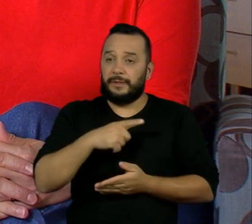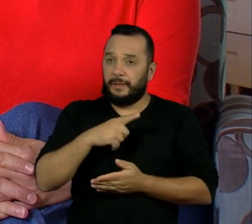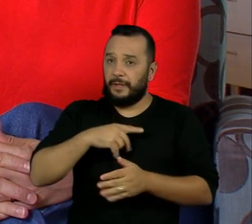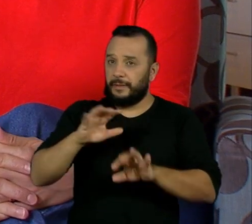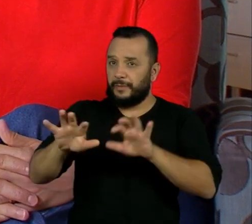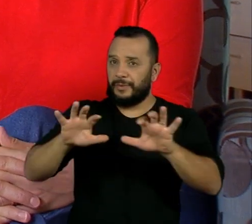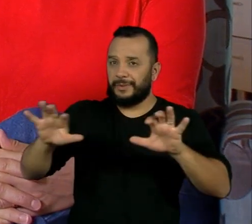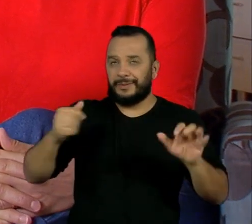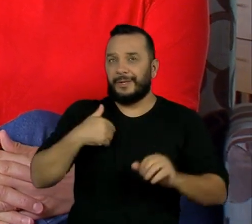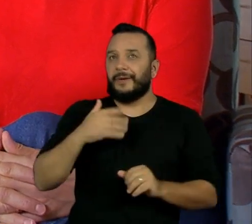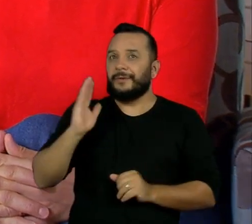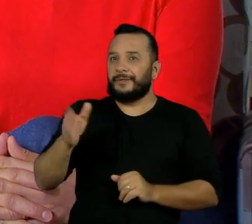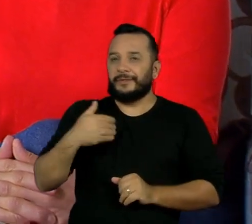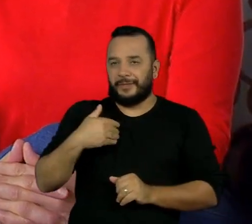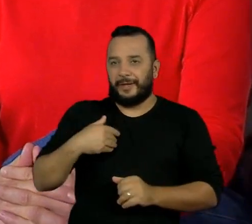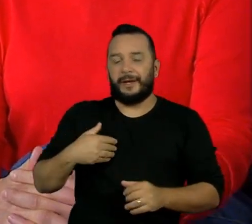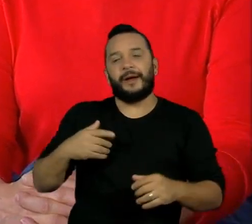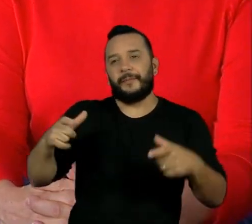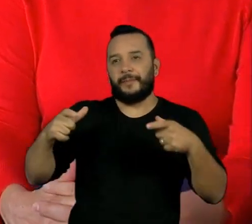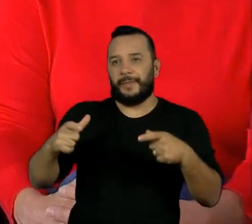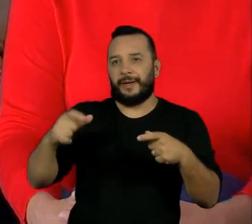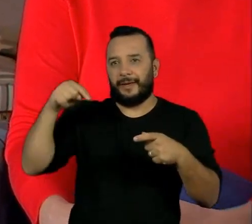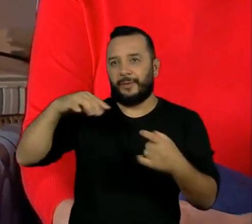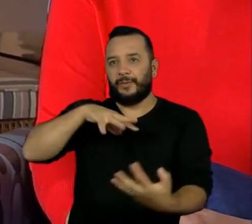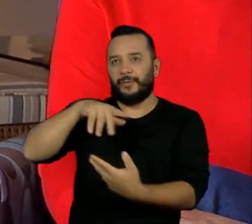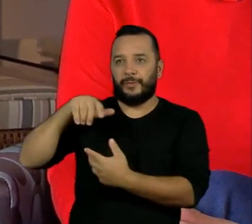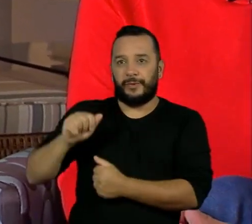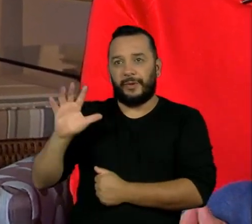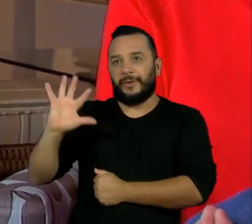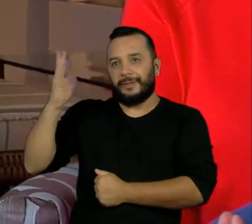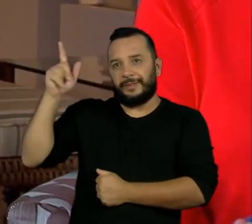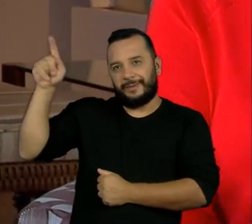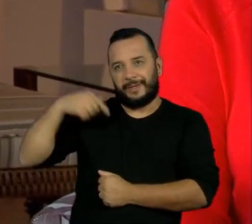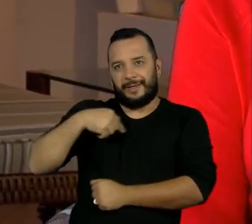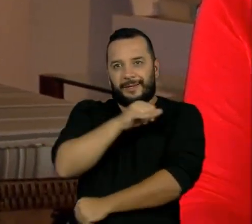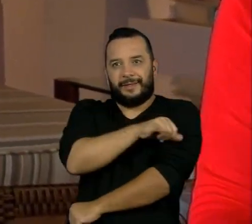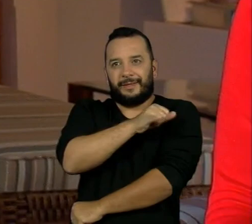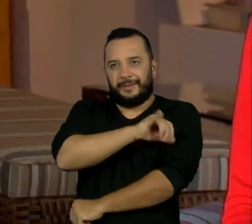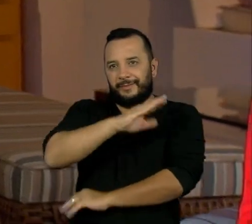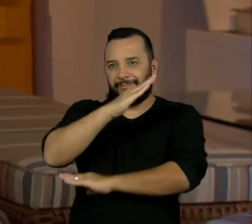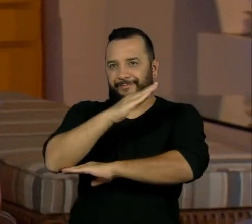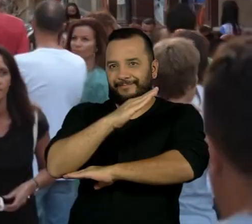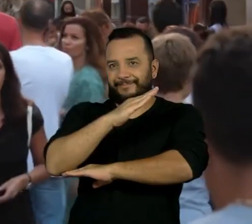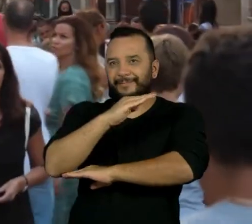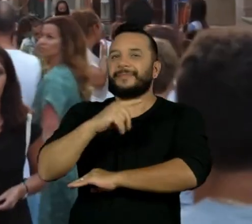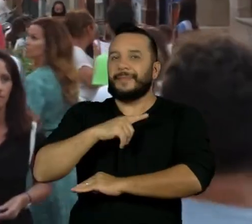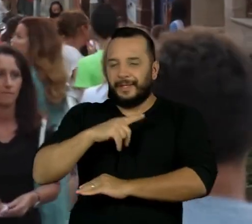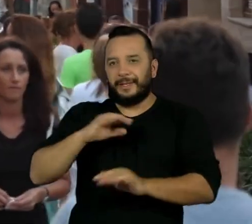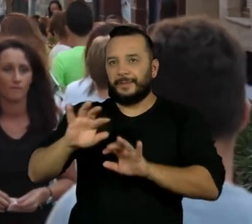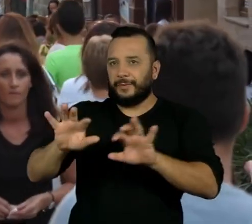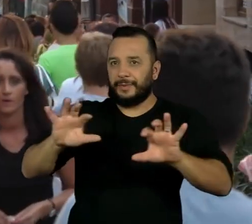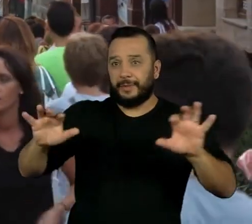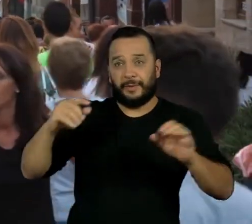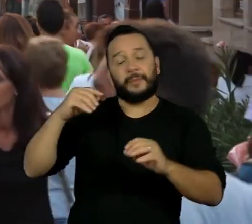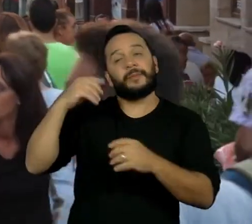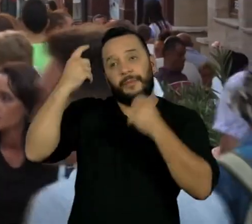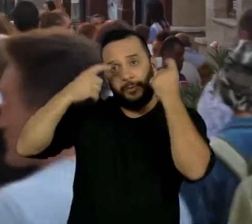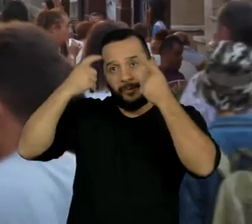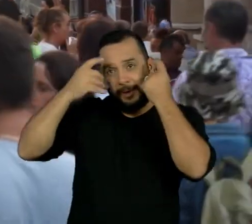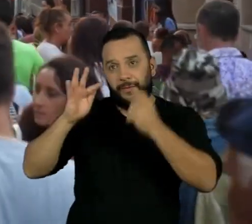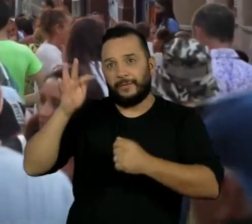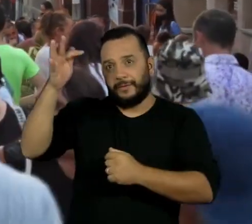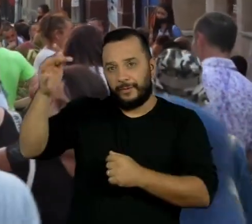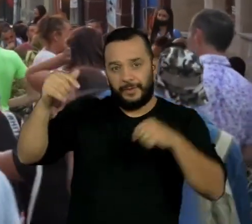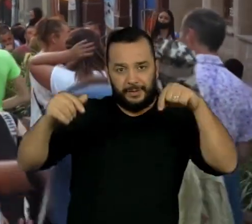Mundo, Comida para 10 bilhões, que aconteceu no Rio, no Museu do Amanhã, e que era uma exposição interativa e que tinha essa preocupação. Aqui no Brasil, a gente está com